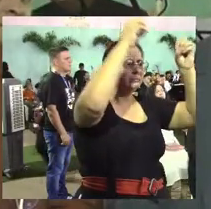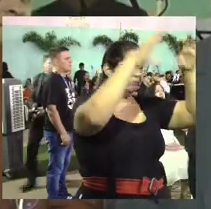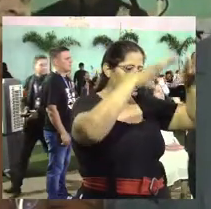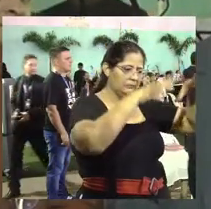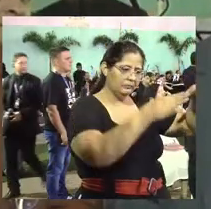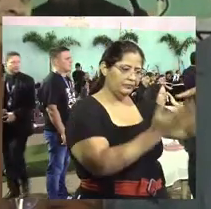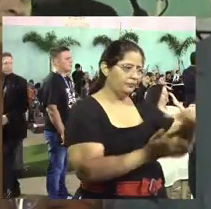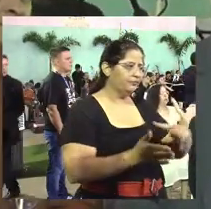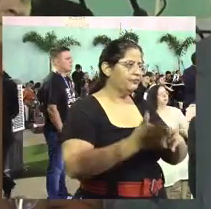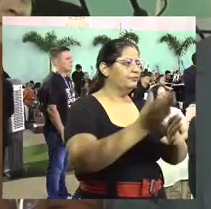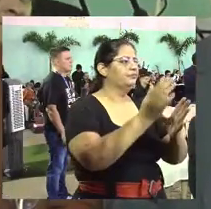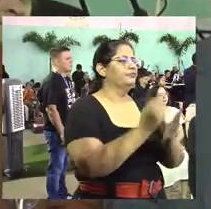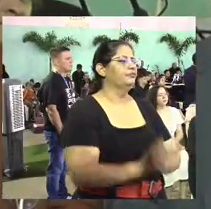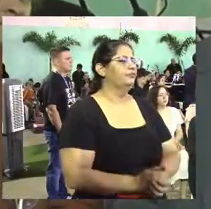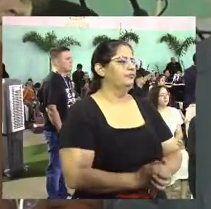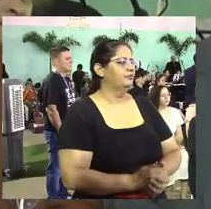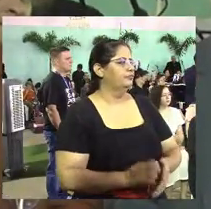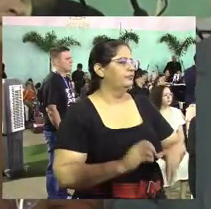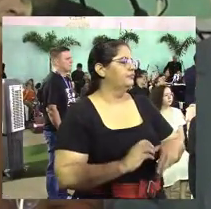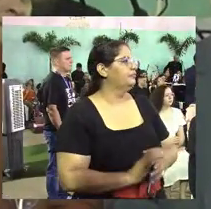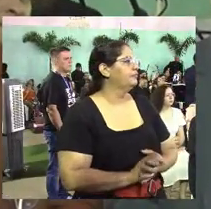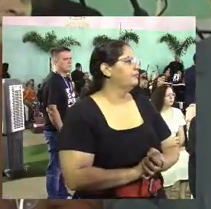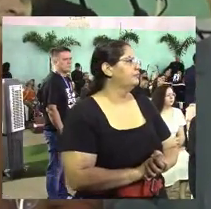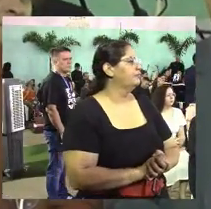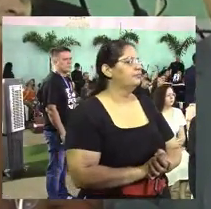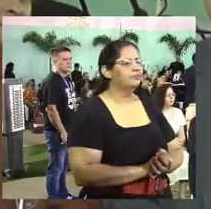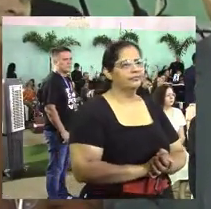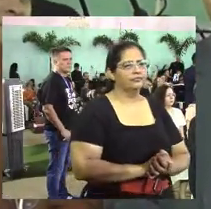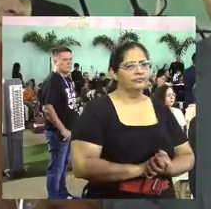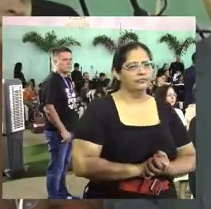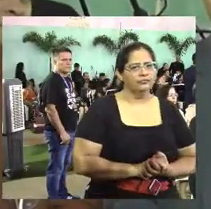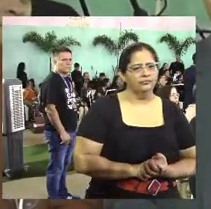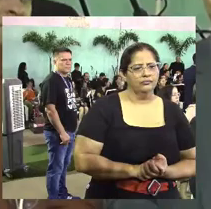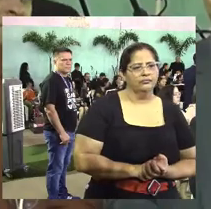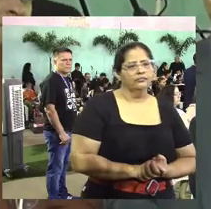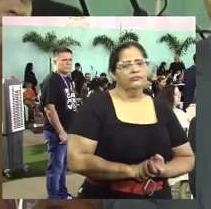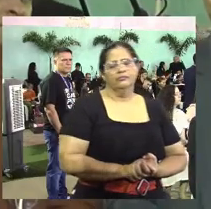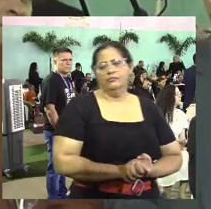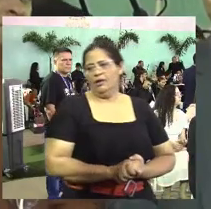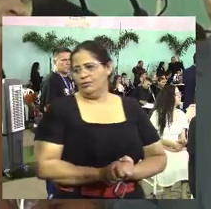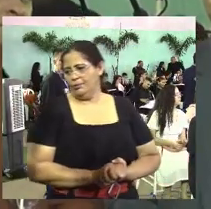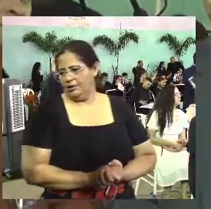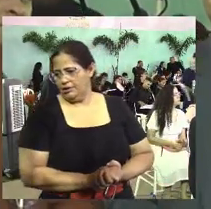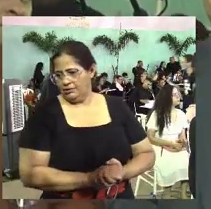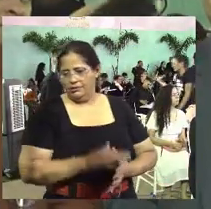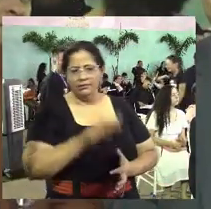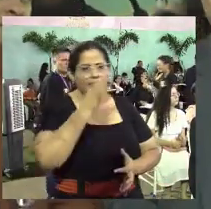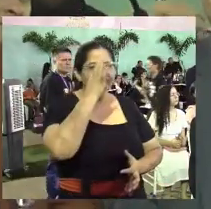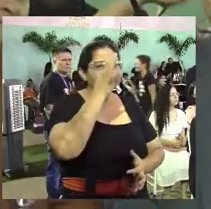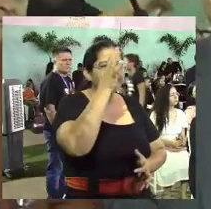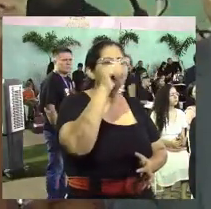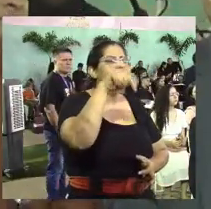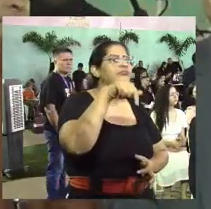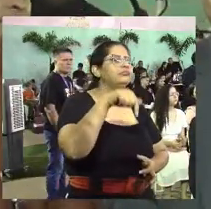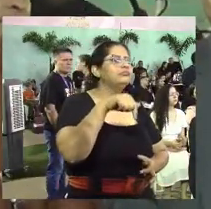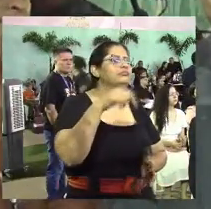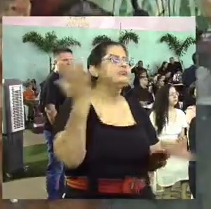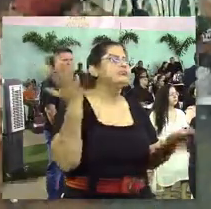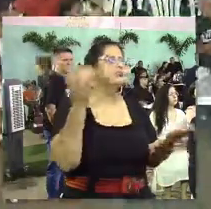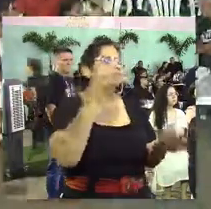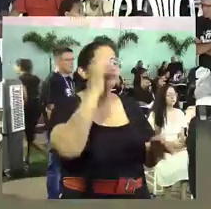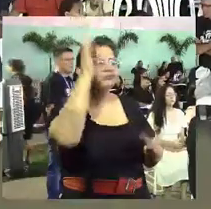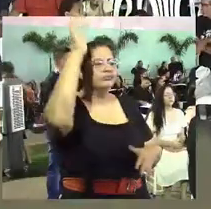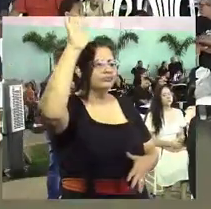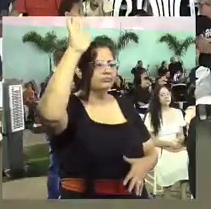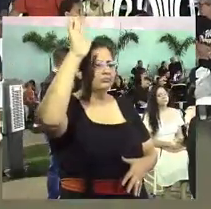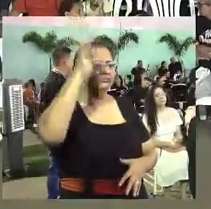e lhe conduza com sua forte mão caravana de Alto Paraíso aonde dá um glória a Deus bem alto aí